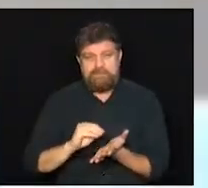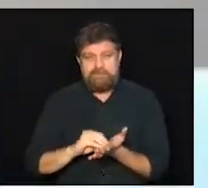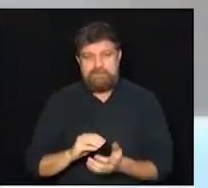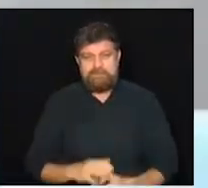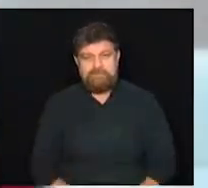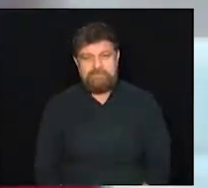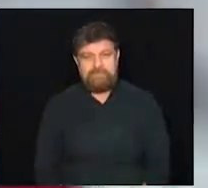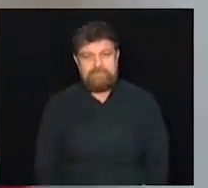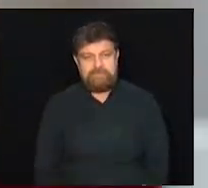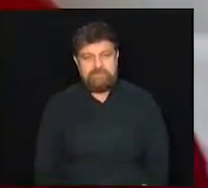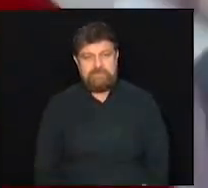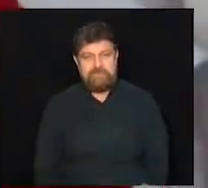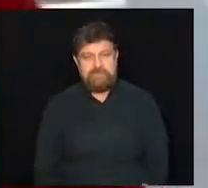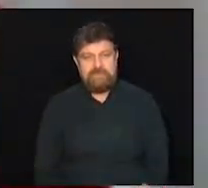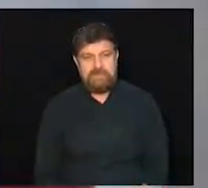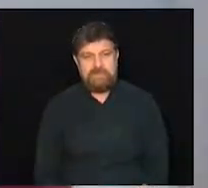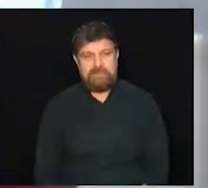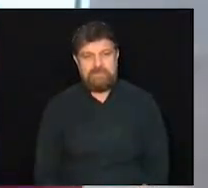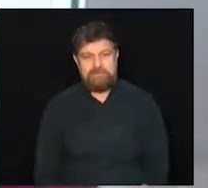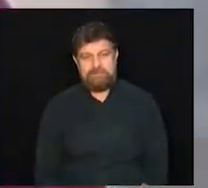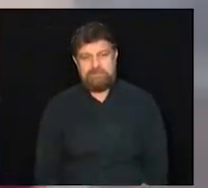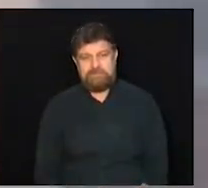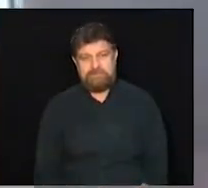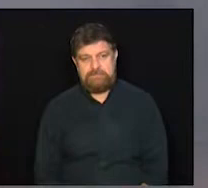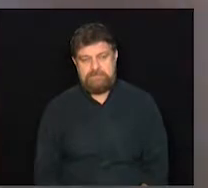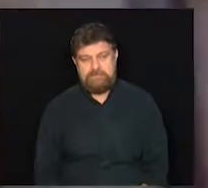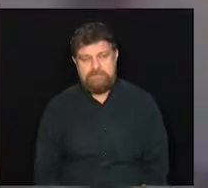que mudar aqui, calma um pouquinho só.